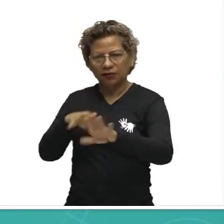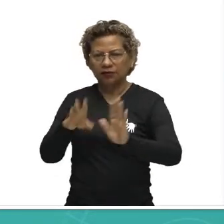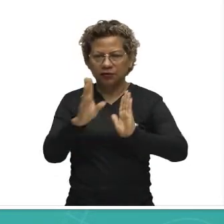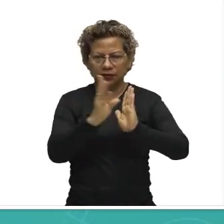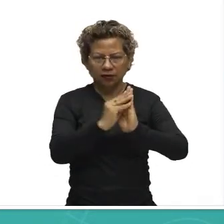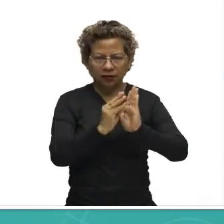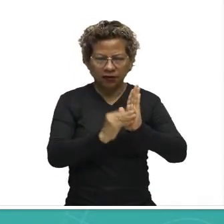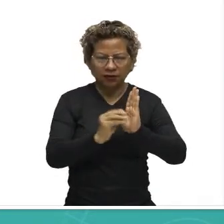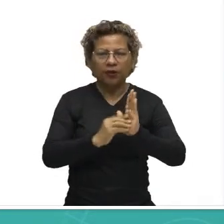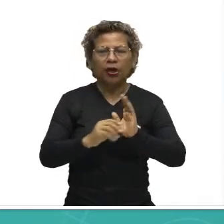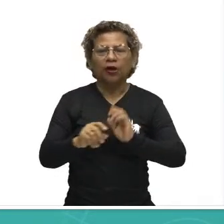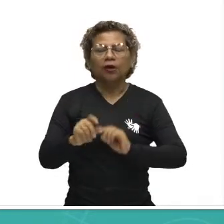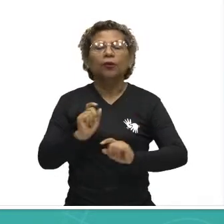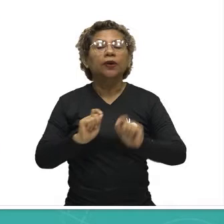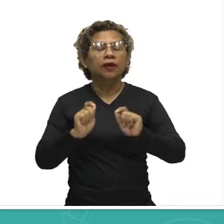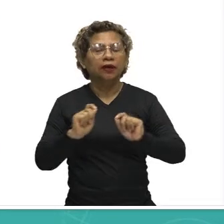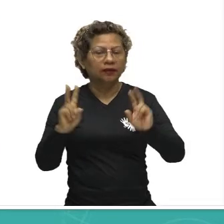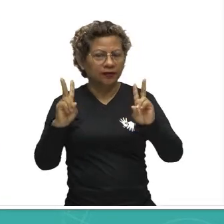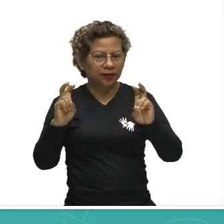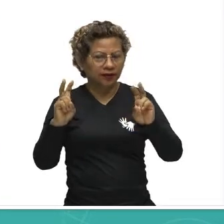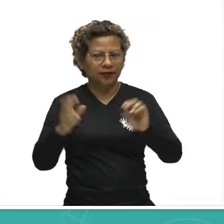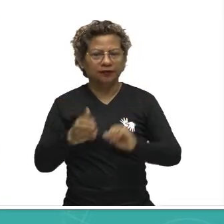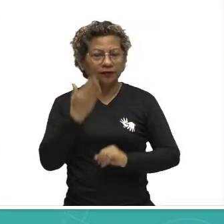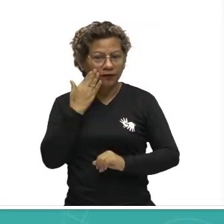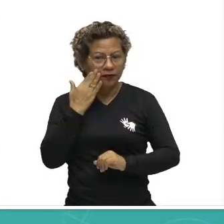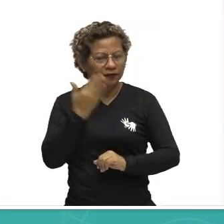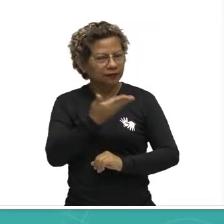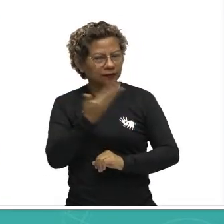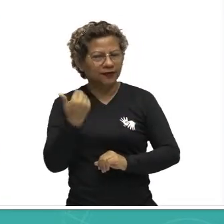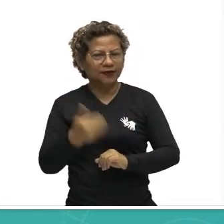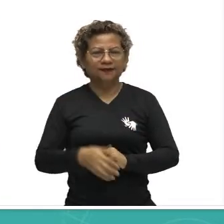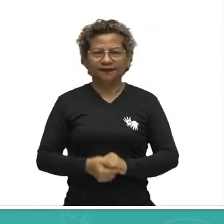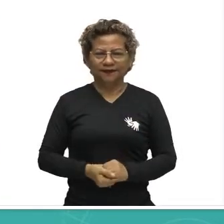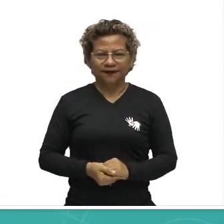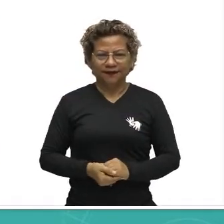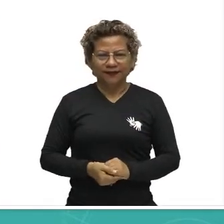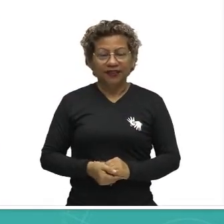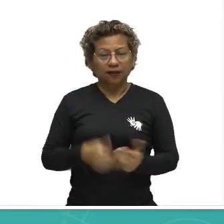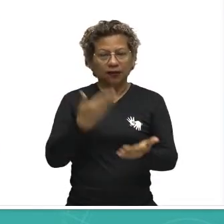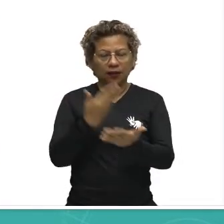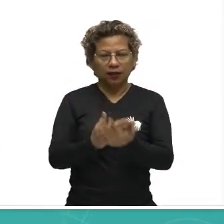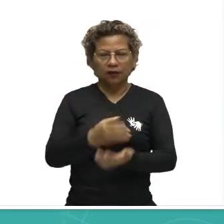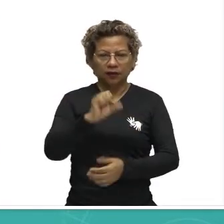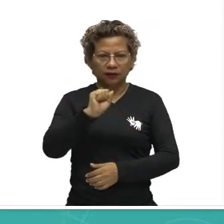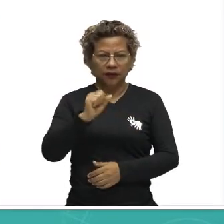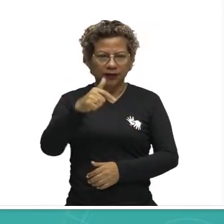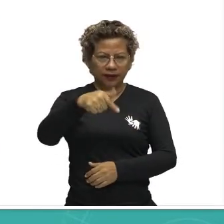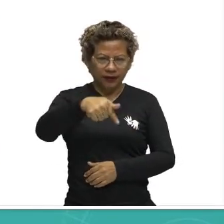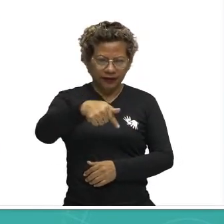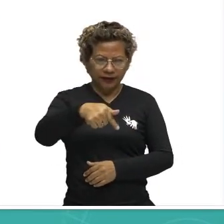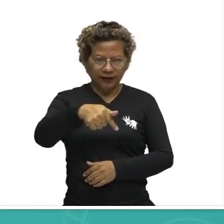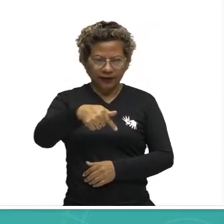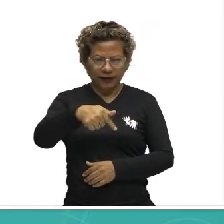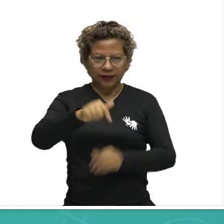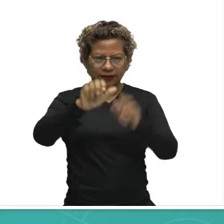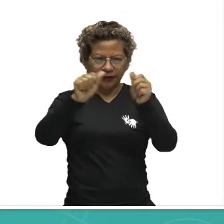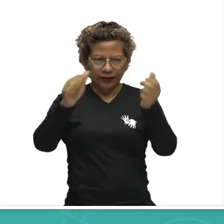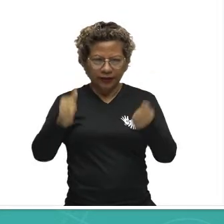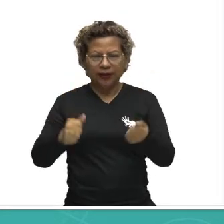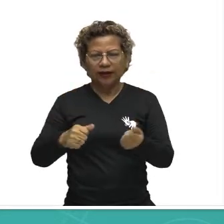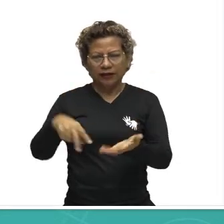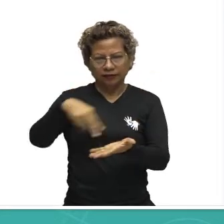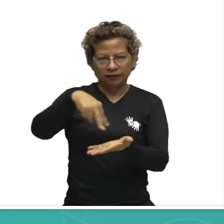falar sobre o quê na nossa aula hoje. Vamos ver? Então, aula 87, né? Arte, a dança no mundo,